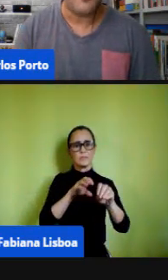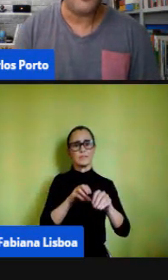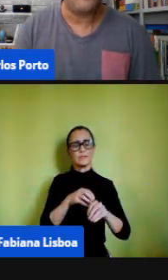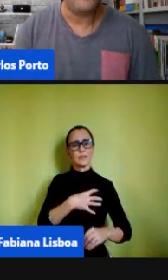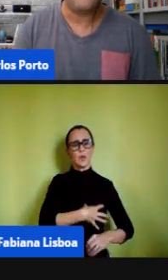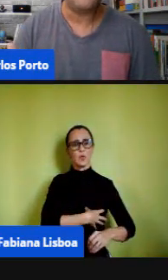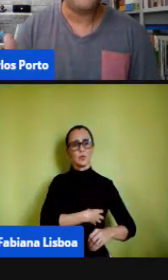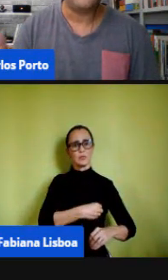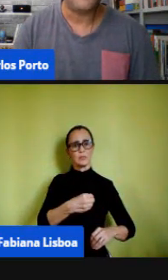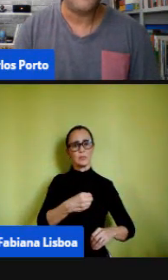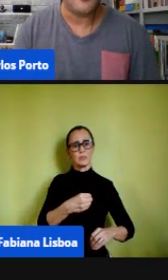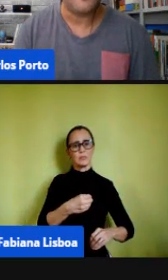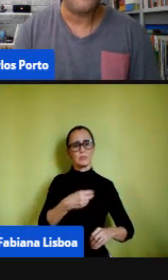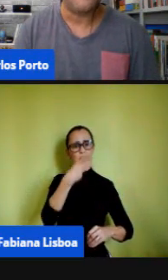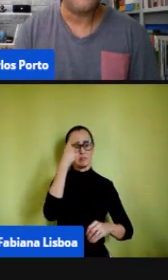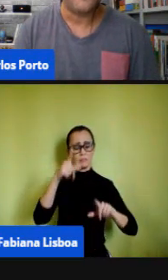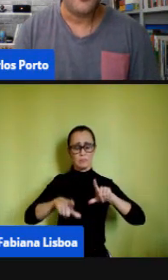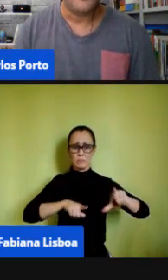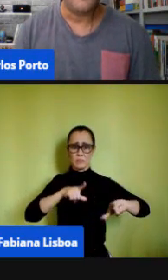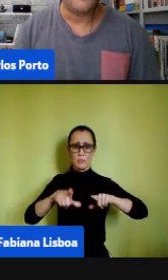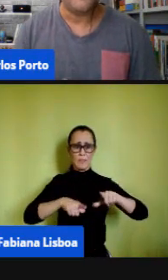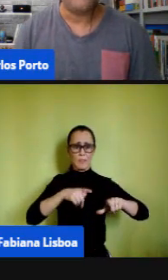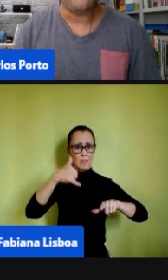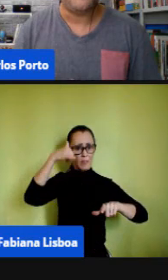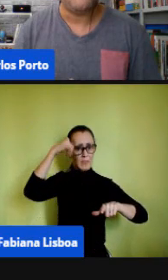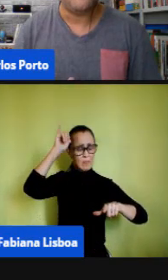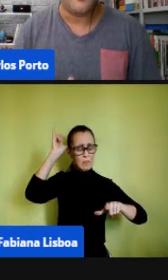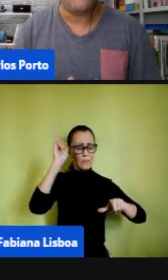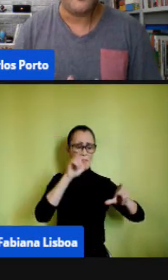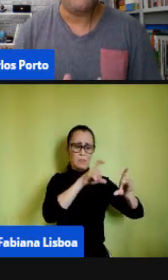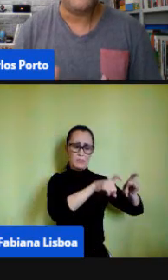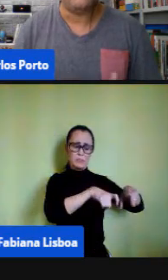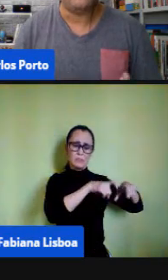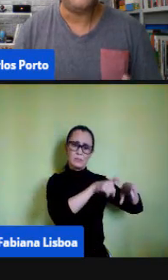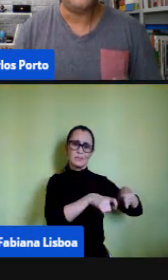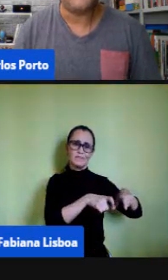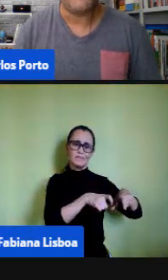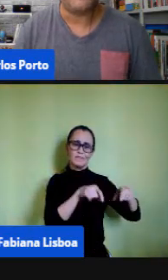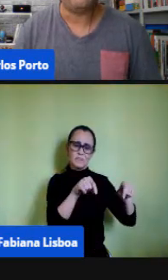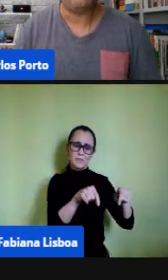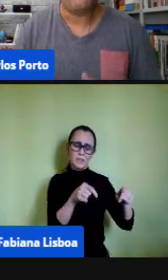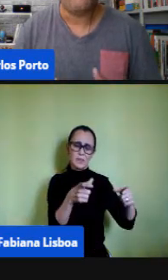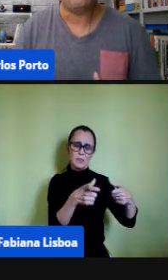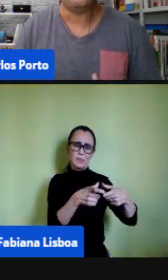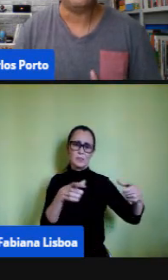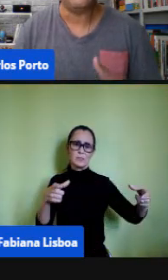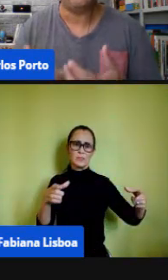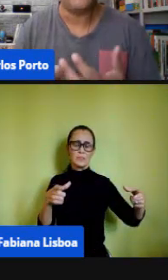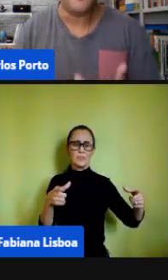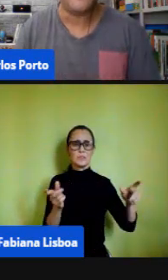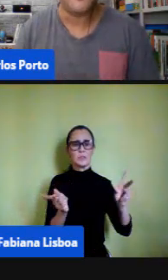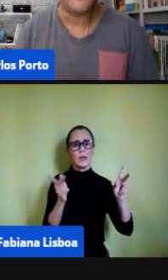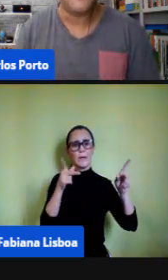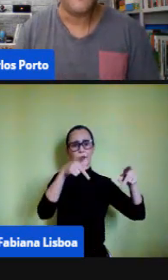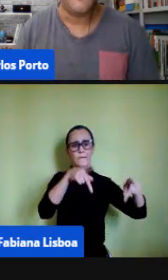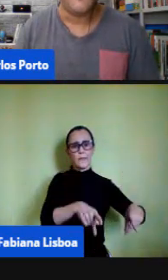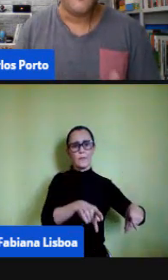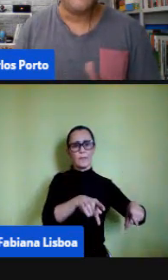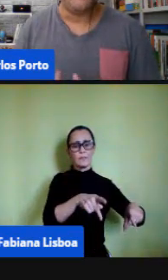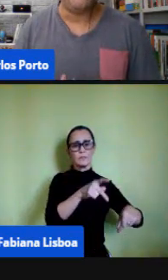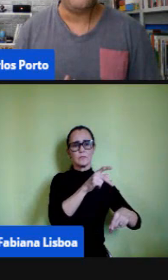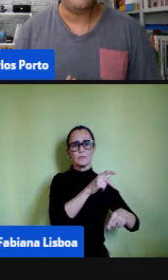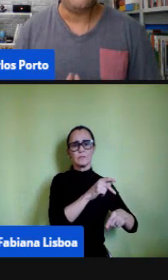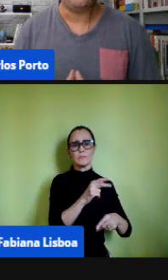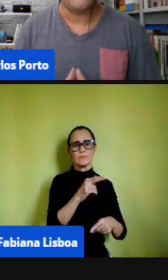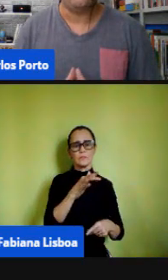dos trabalhadores da terra. E aqui nós podemos dar uma amplitude em chamá-los de povos da floresta.